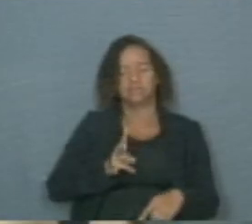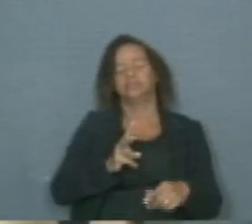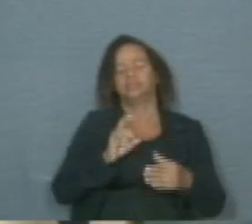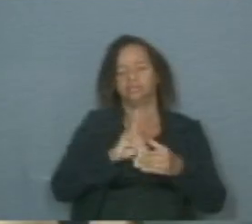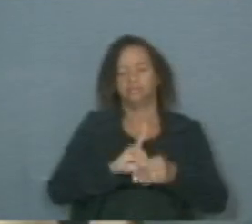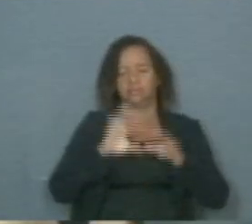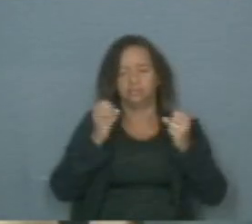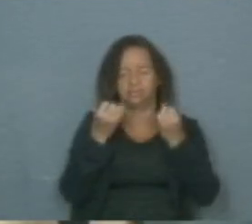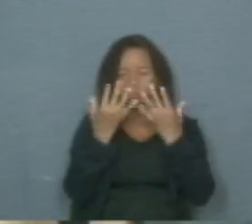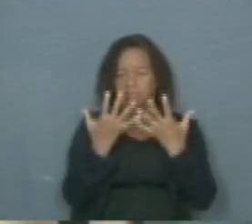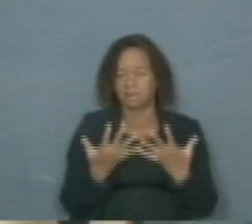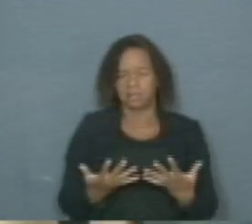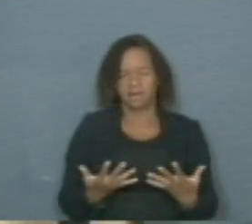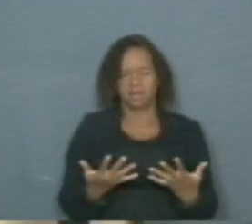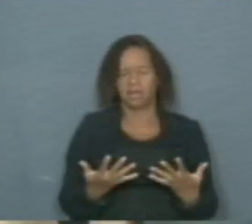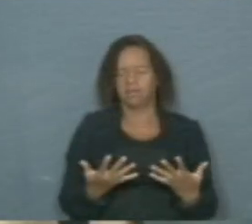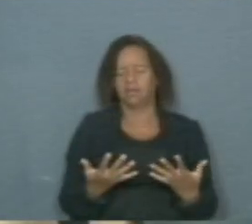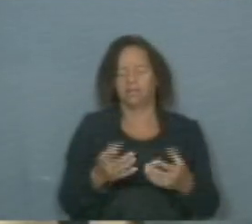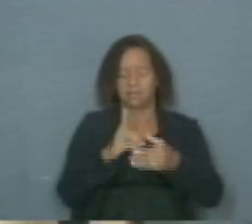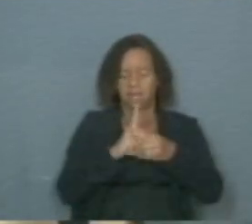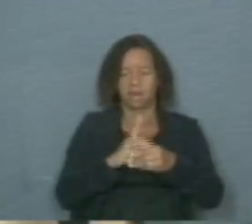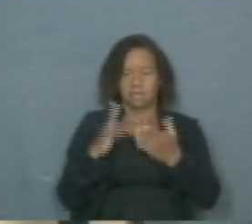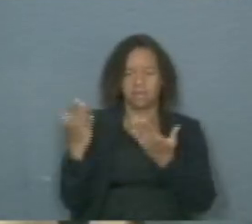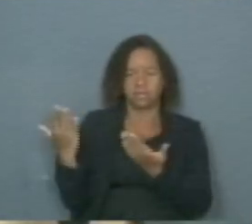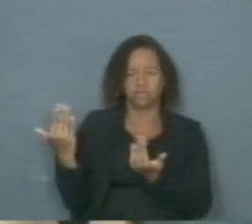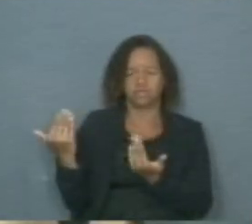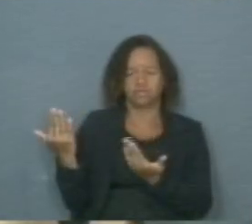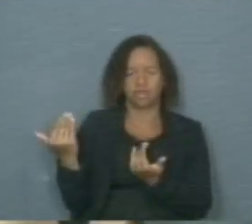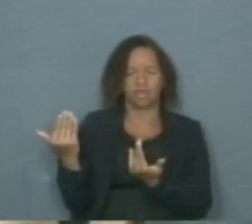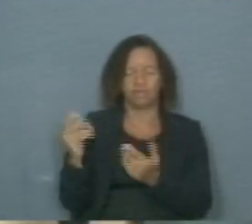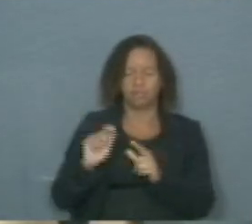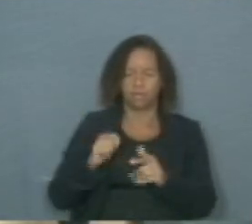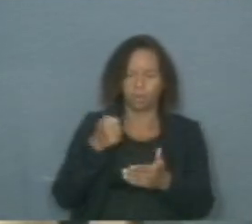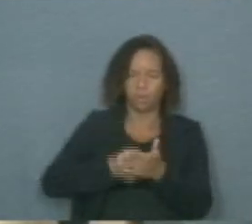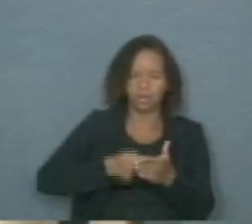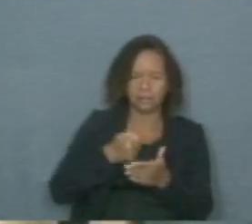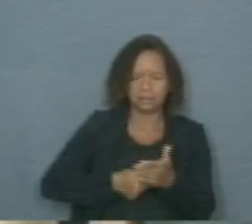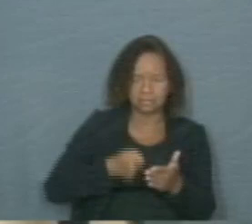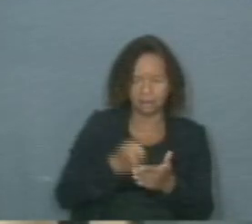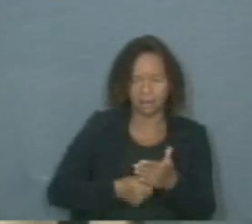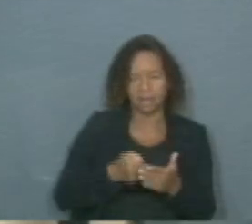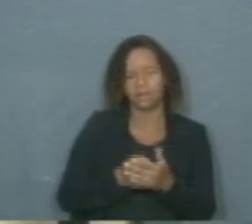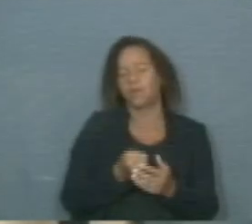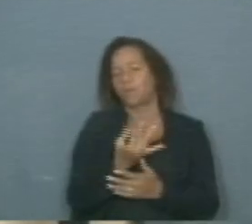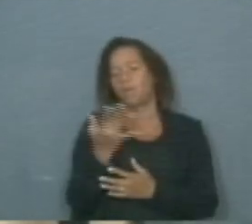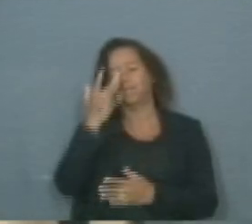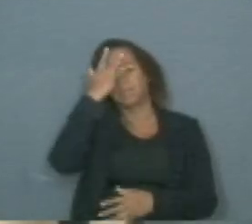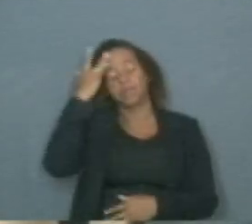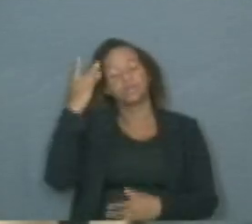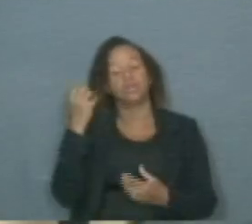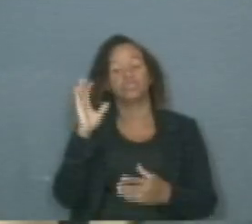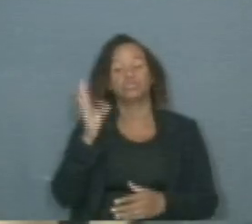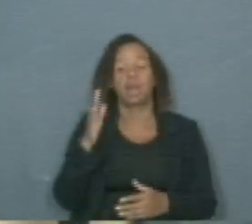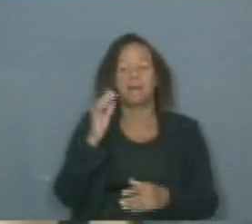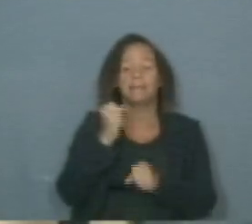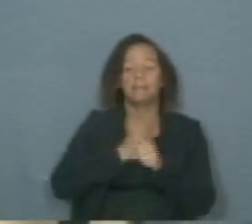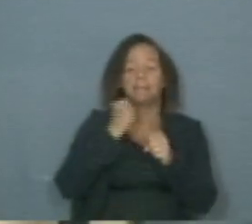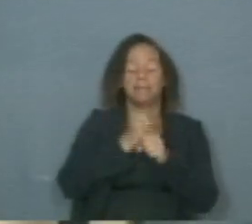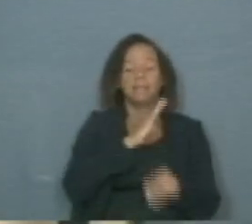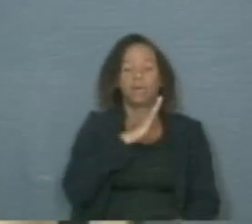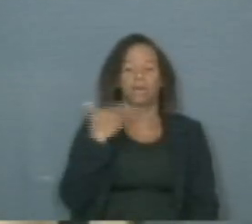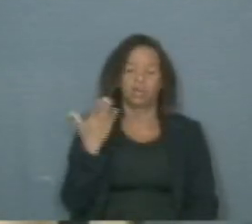plena. E uma democracia muito jovem, que a gente vem lutando com unhas e dentes. Quantas pessoas já morreram por